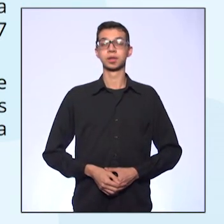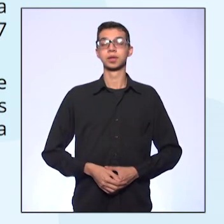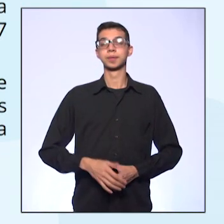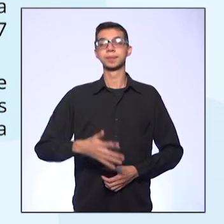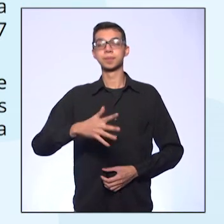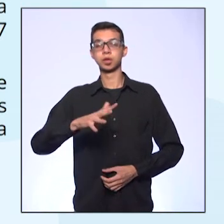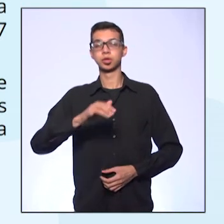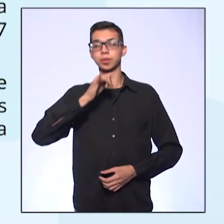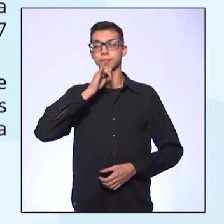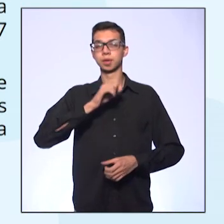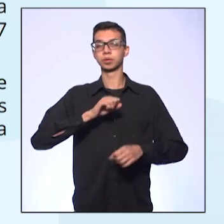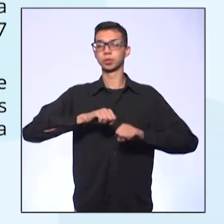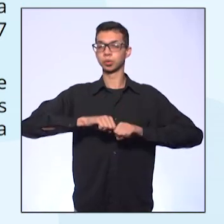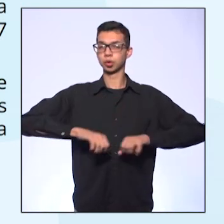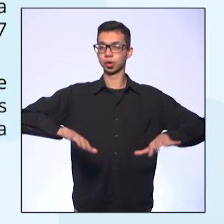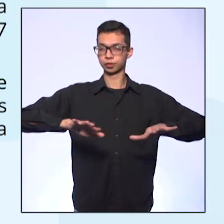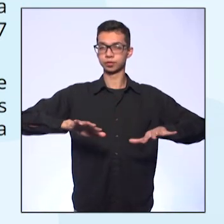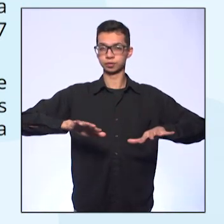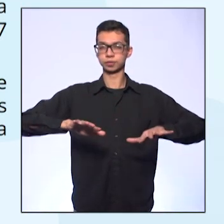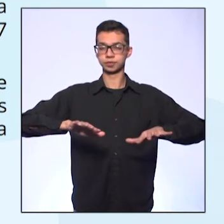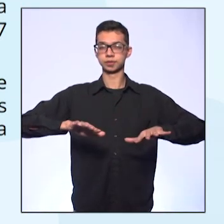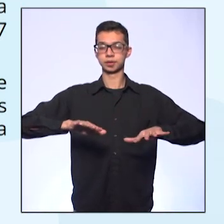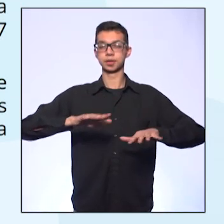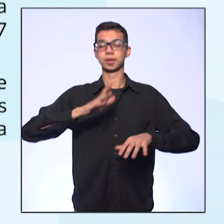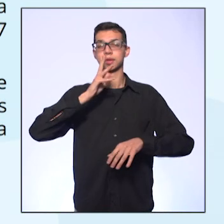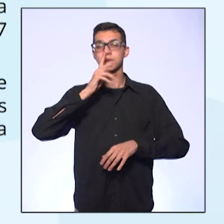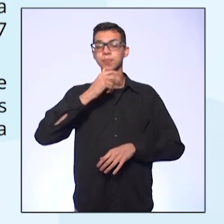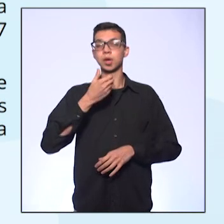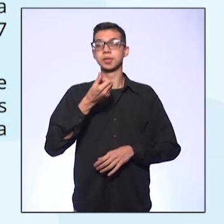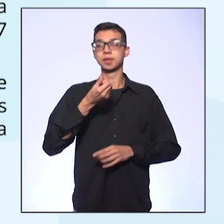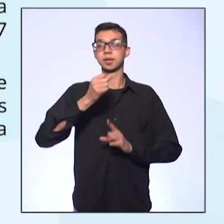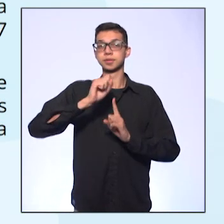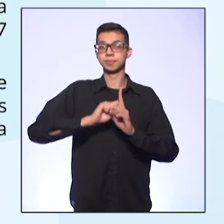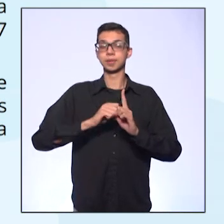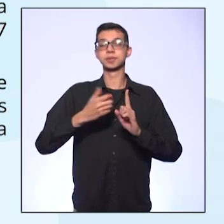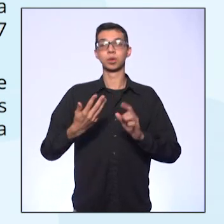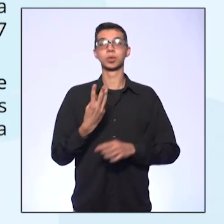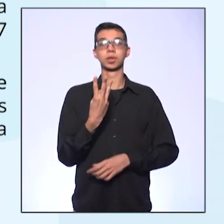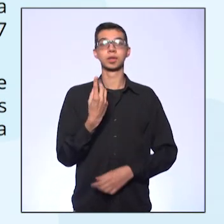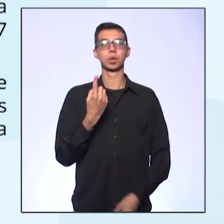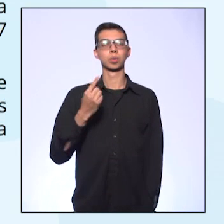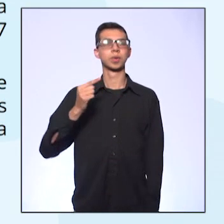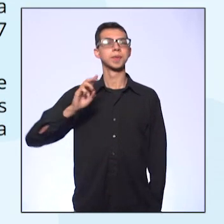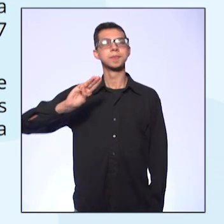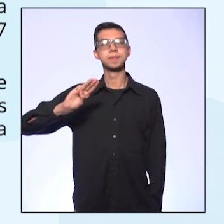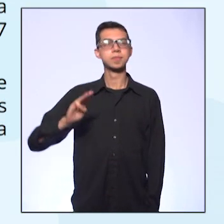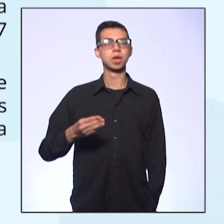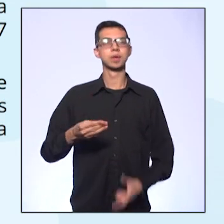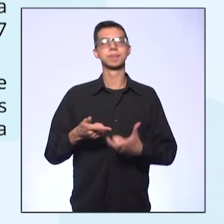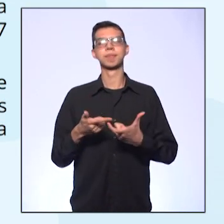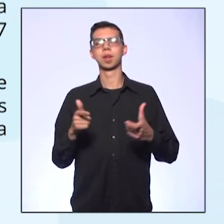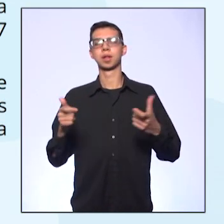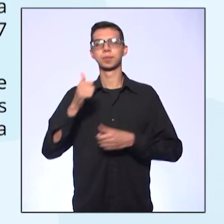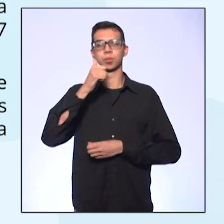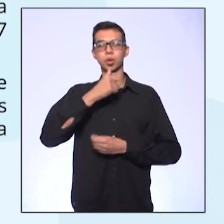meses, 31 milhões de casos adicionais de violência contra a mulher podem ser esperados.